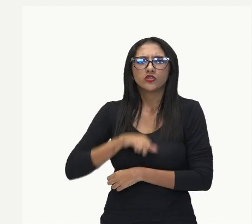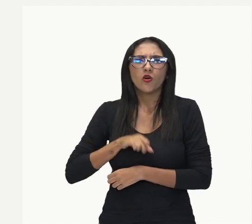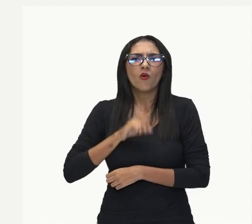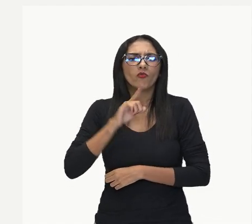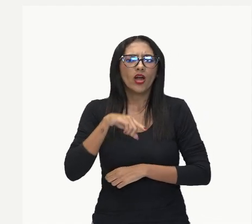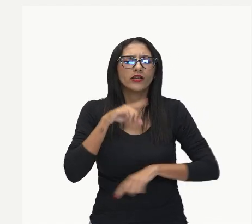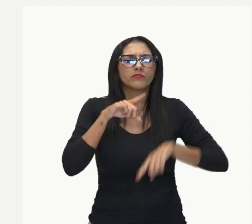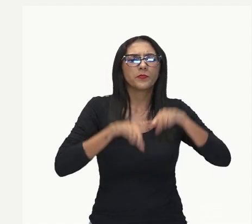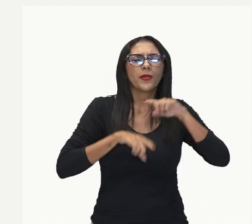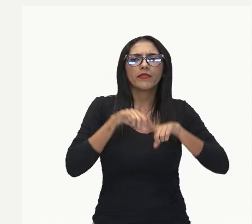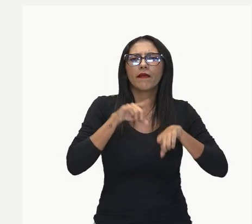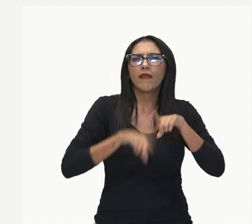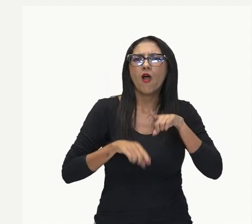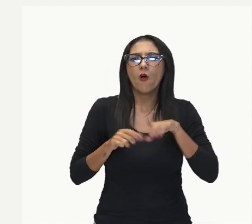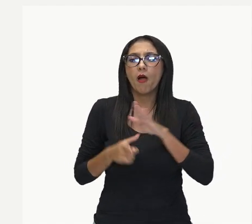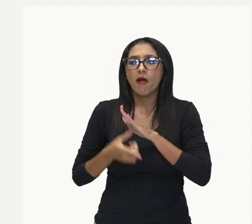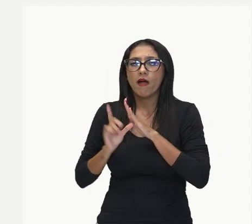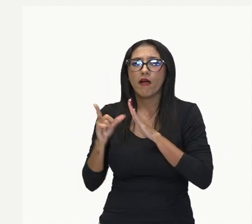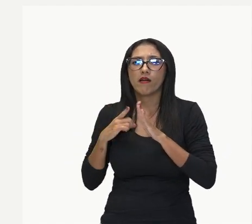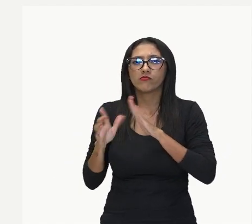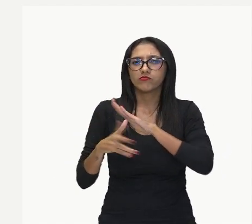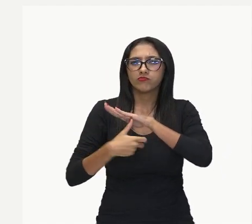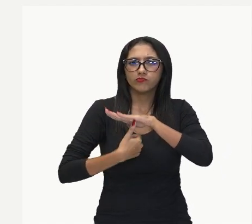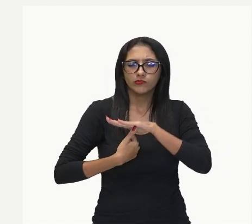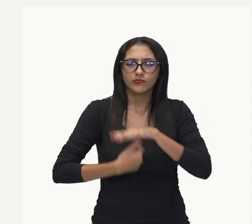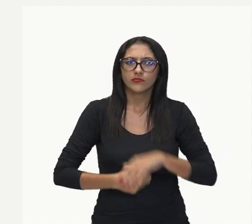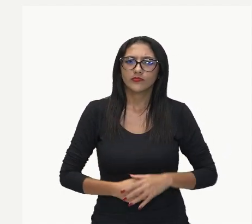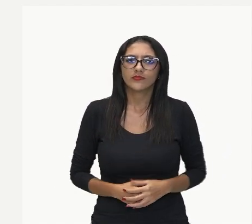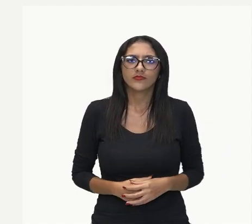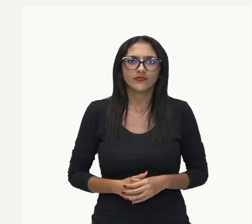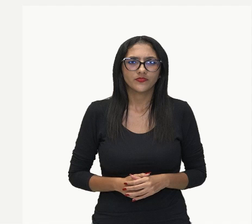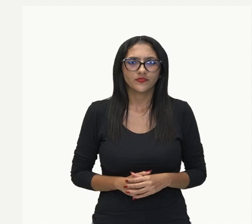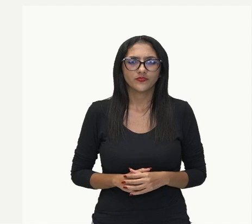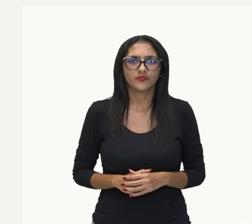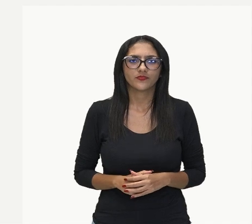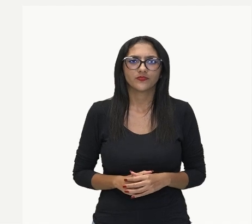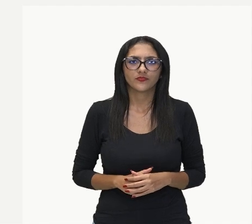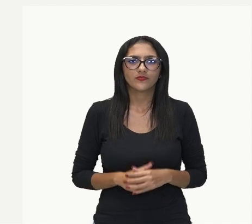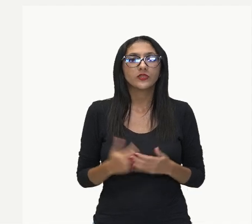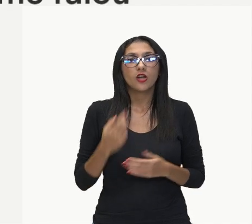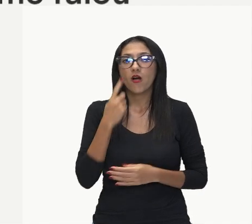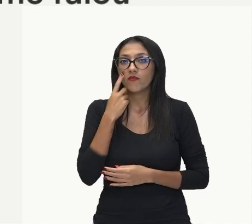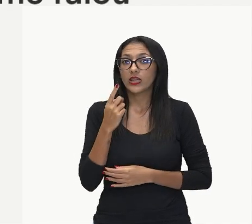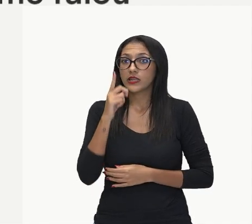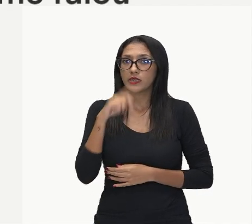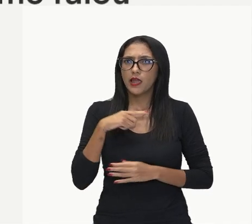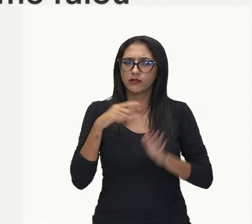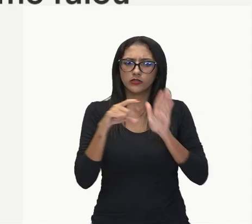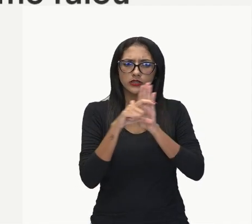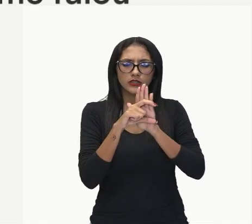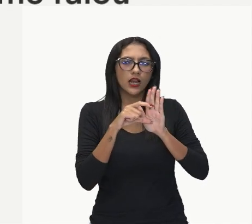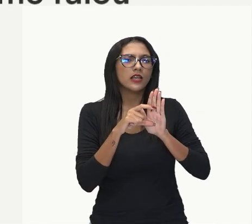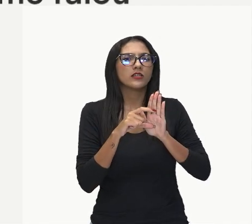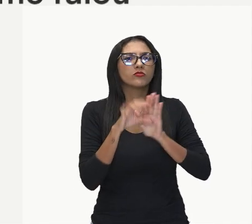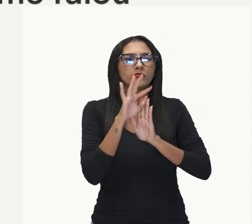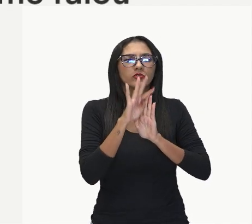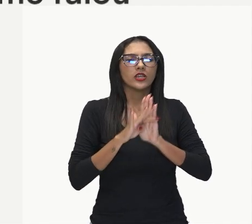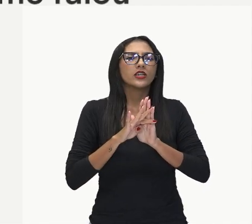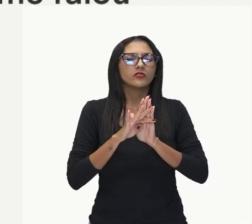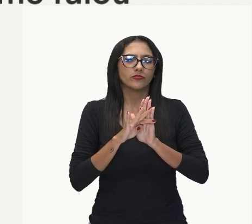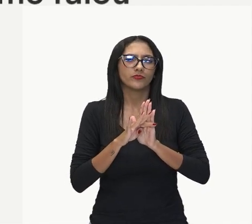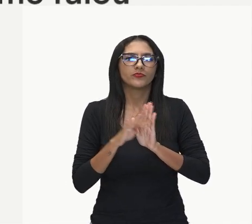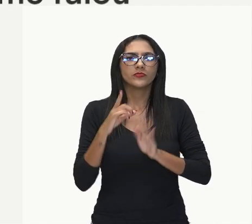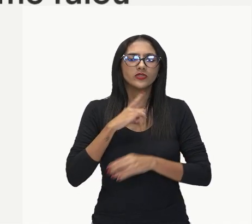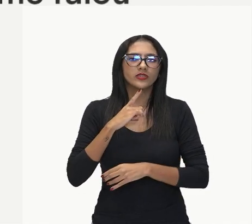Tembetá roubado, ok? Então observem que nesse texto aqui, nesse trecho da obra, nós